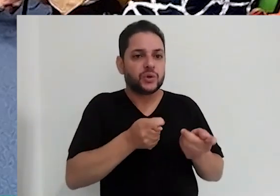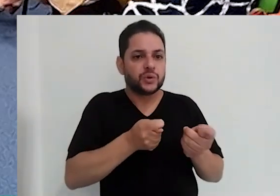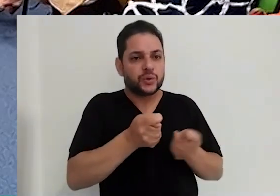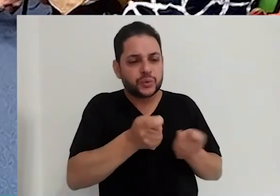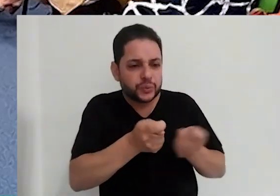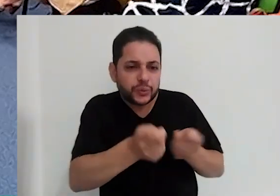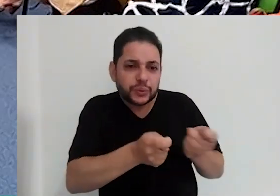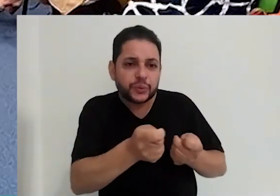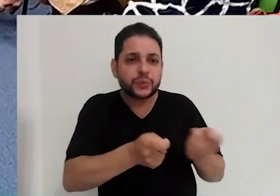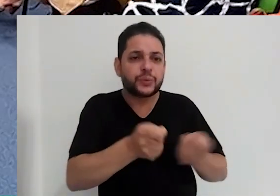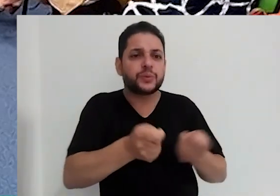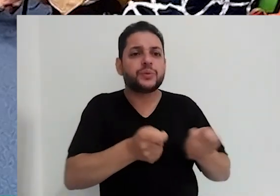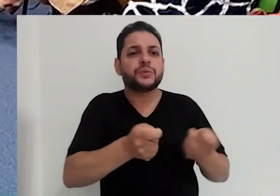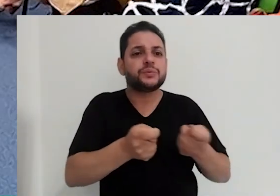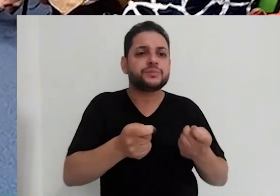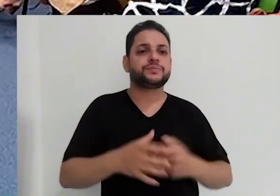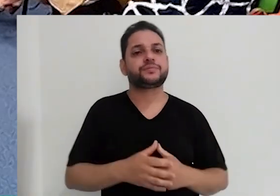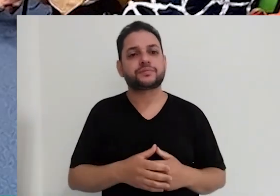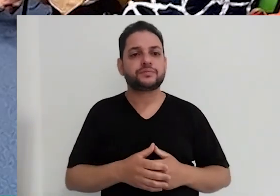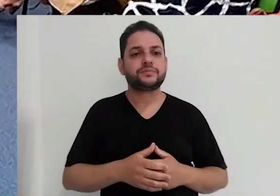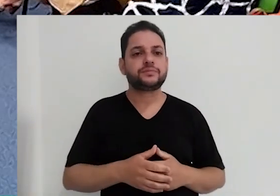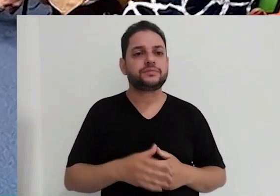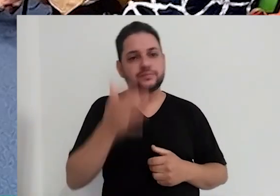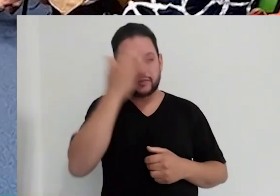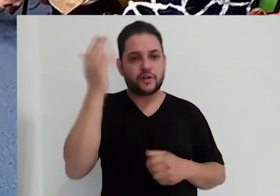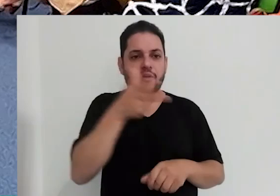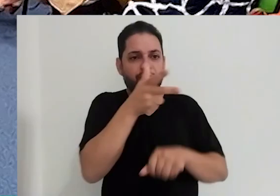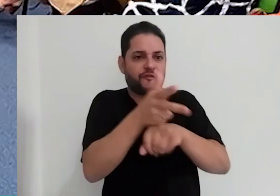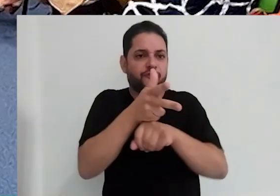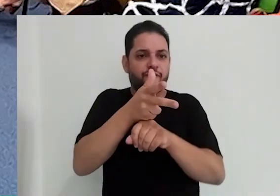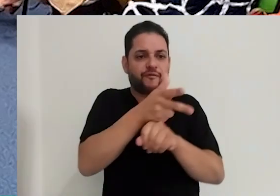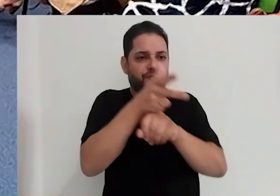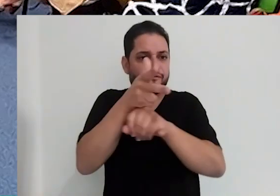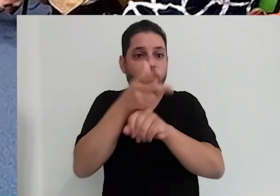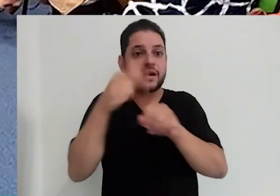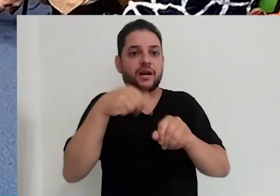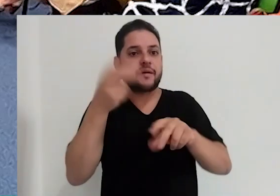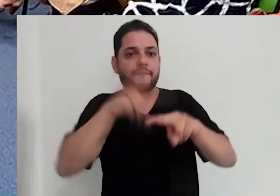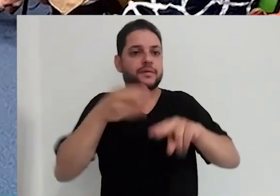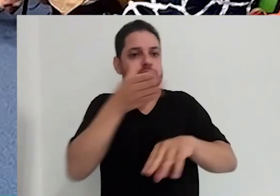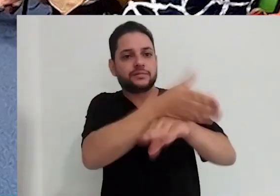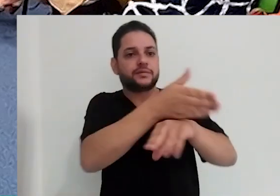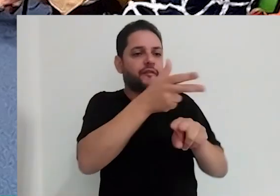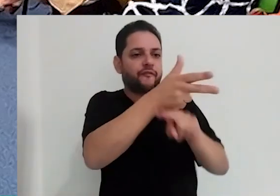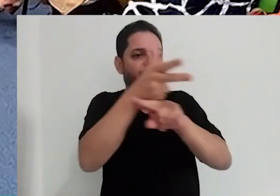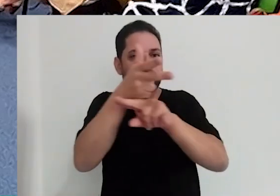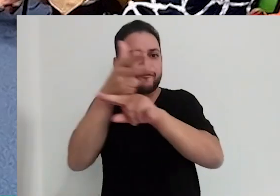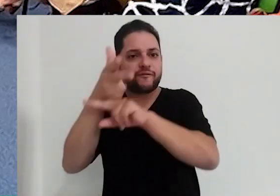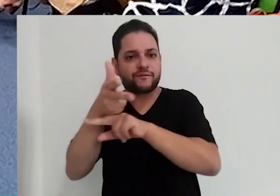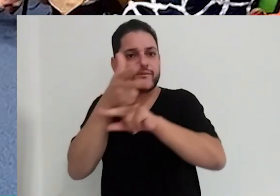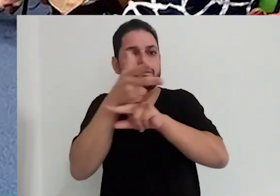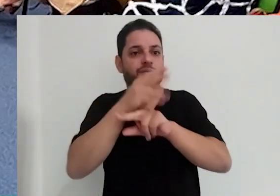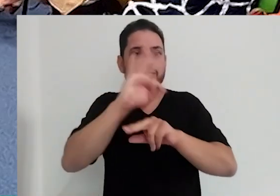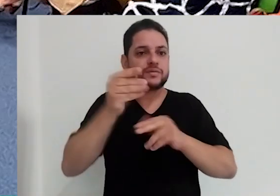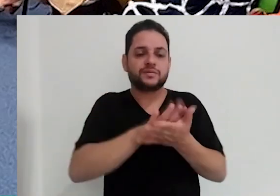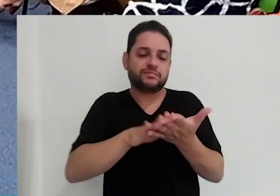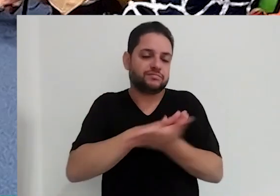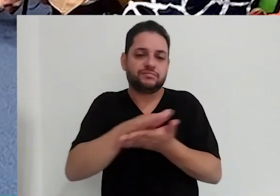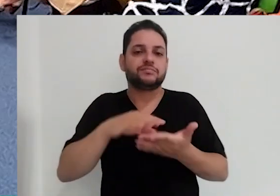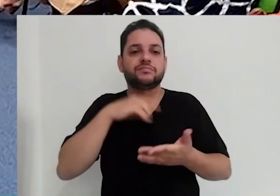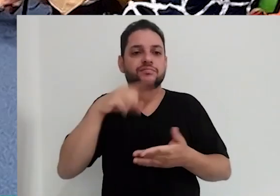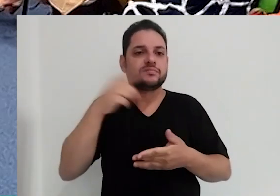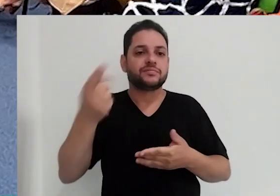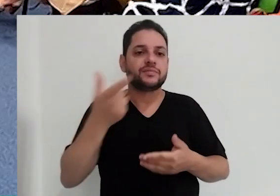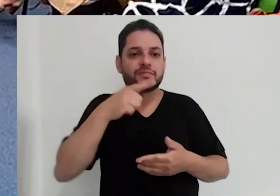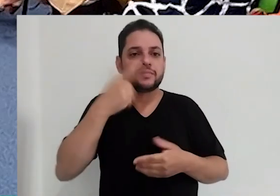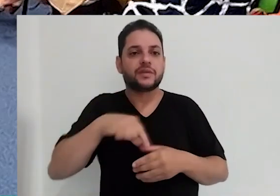não é enfim você não consegue filmar tudo Obviamente você tem que ser sei lá da Anis internacional da para conseguir a autorização